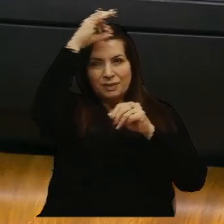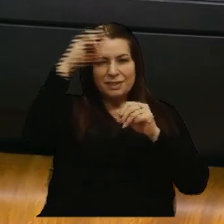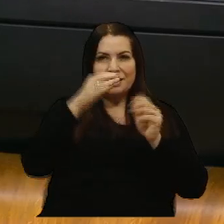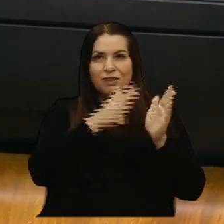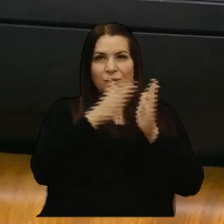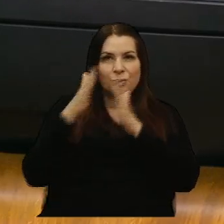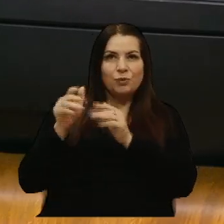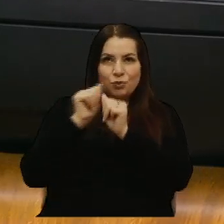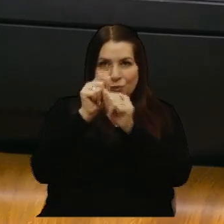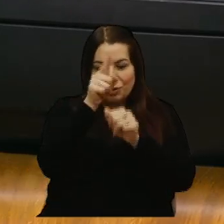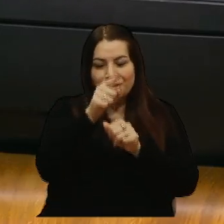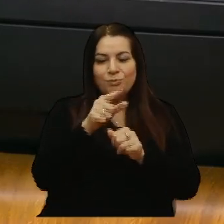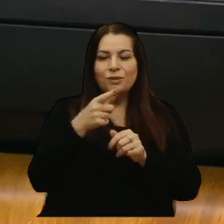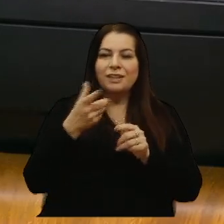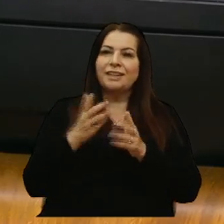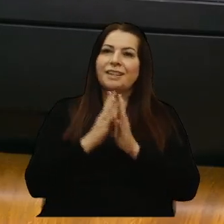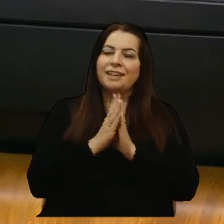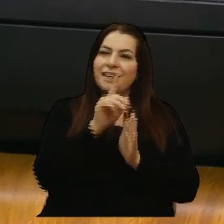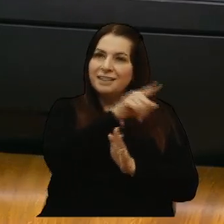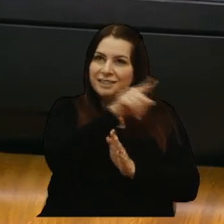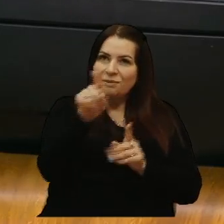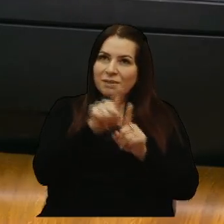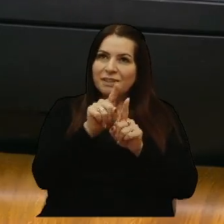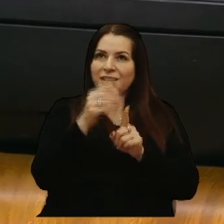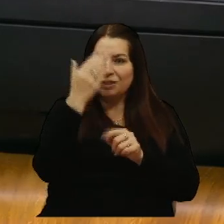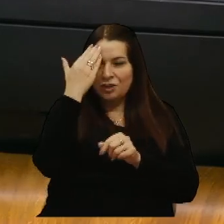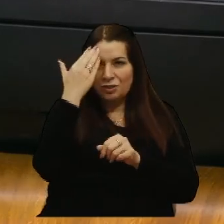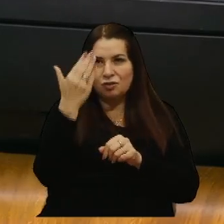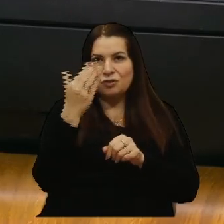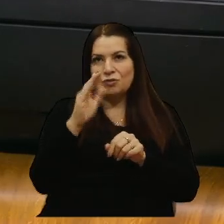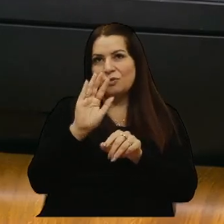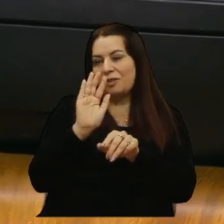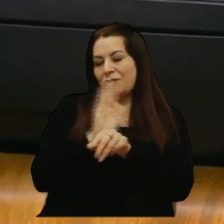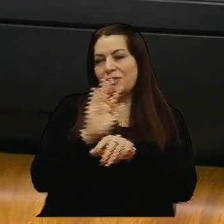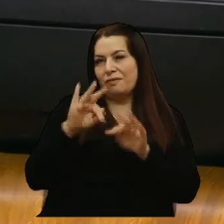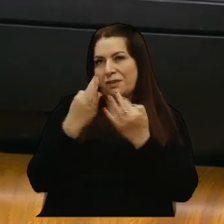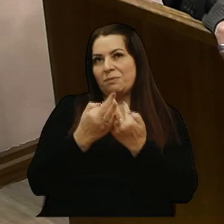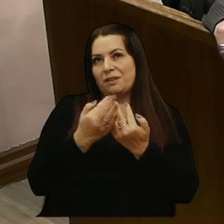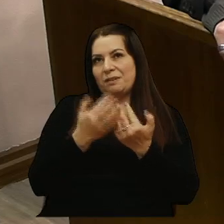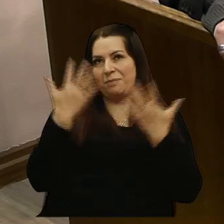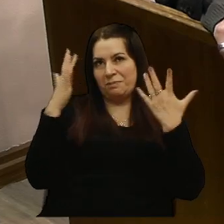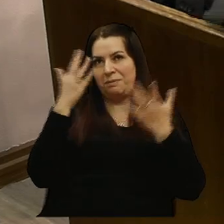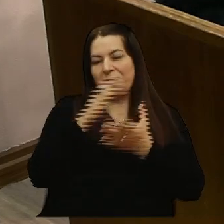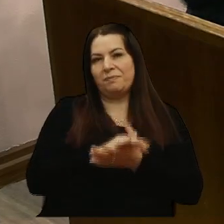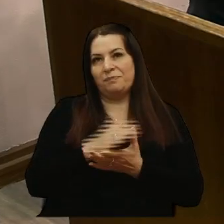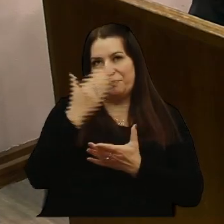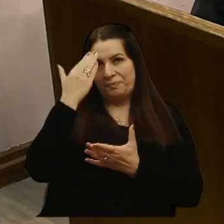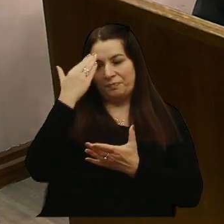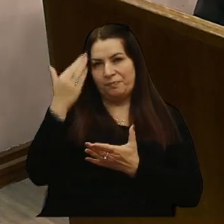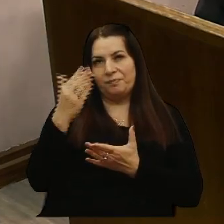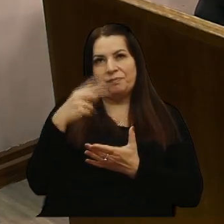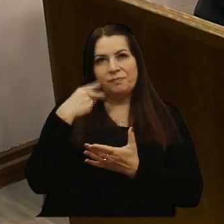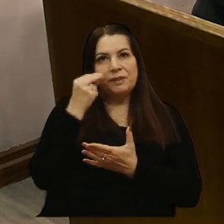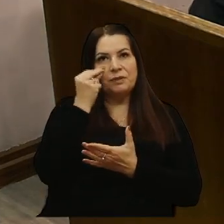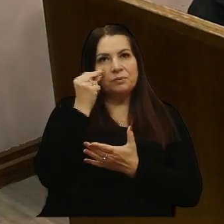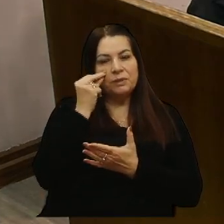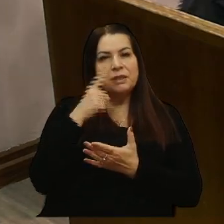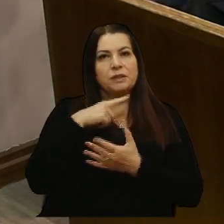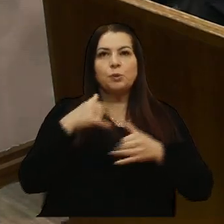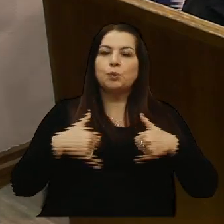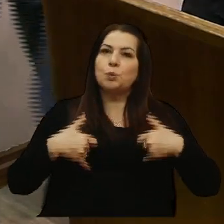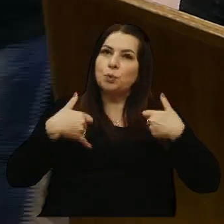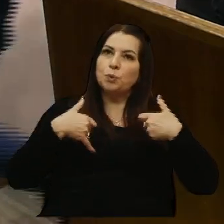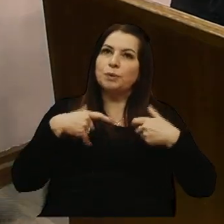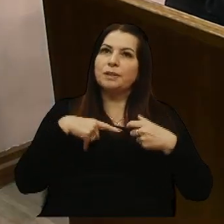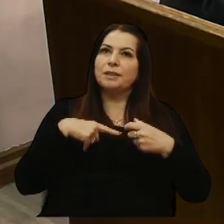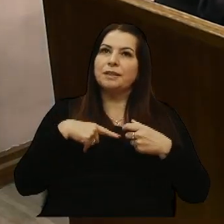do senhor, querendo graça ao senhor que tanto ajuda essas famílias. Parabéns, vereador Juliano. Agradeço, vereador Libardi, eu sempre tenho orgulho de